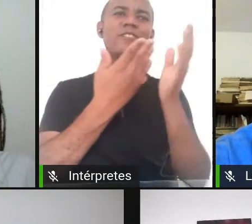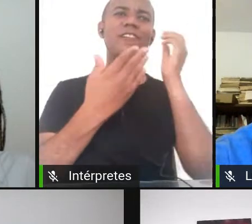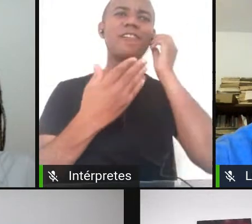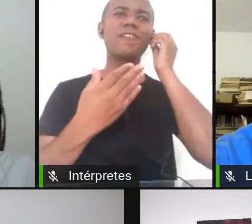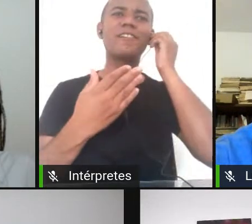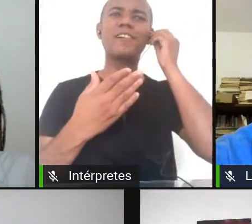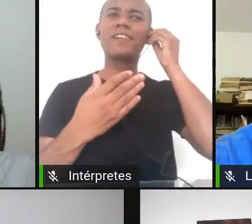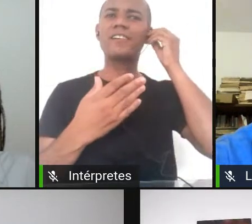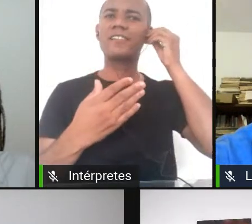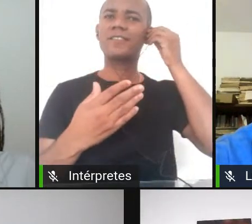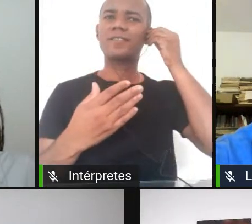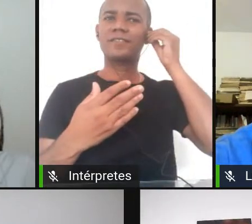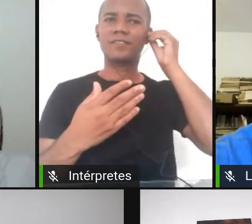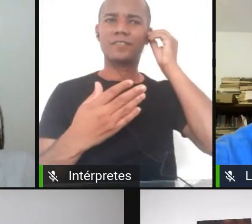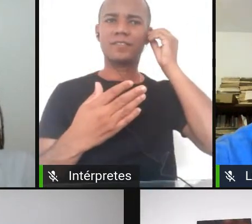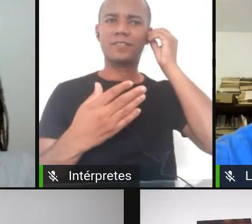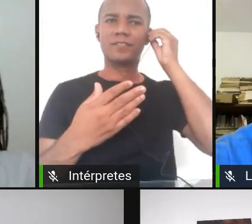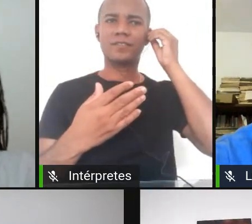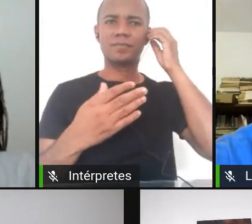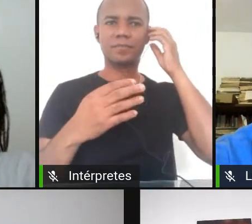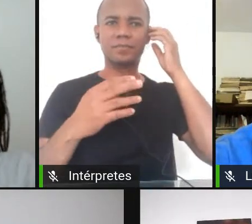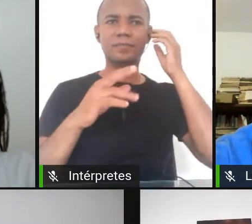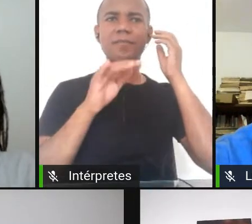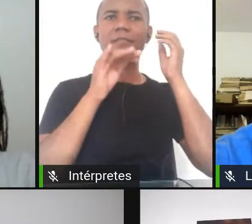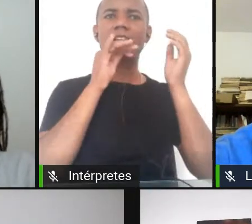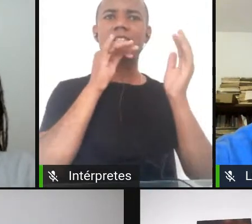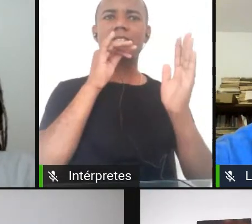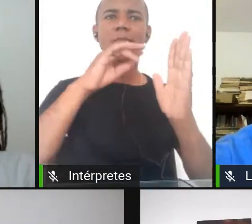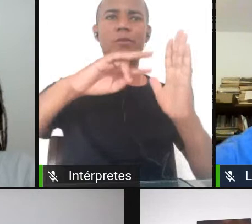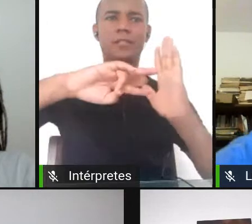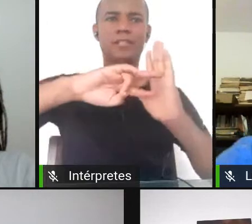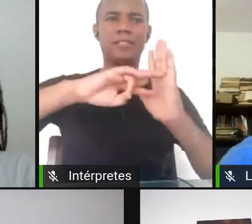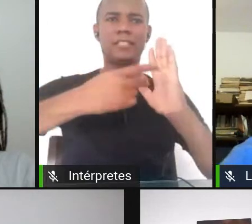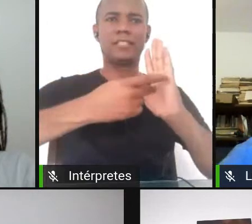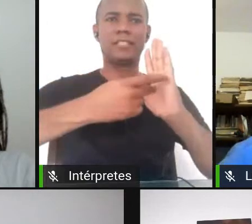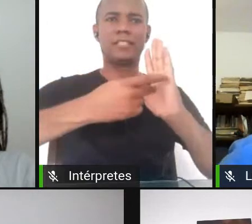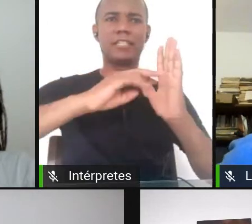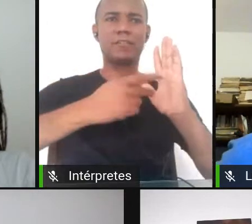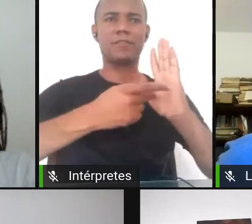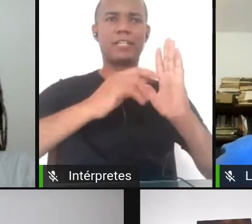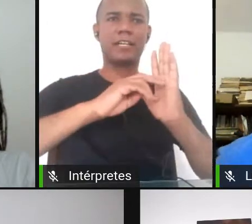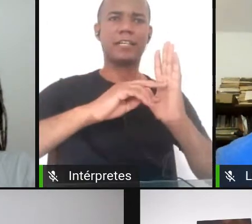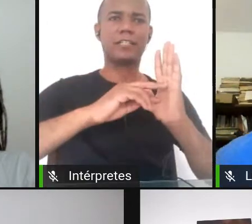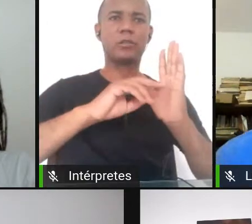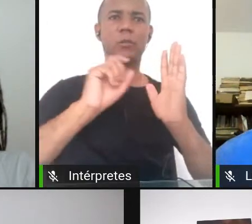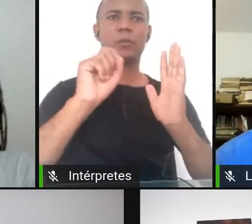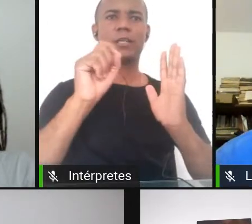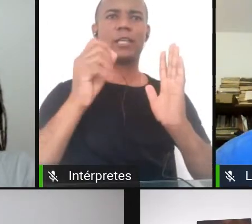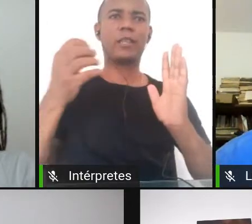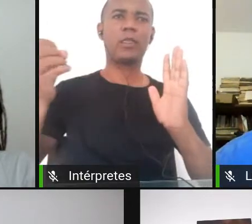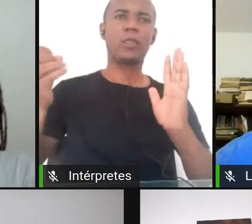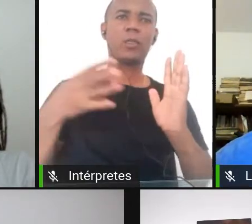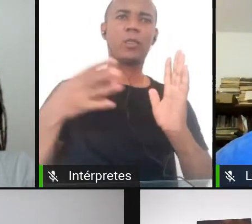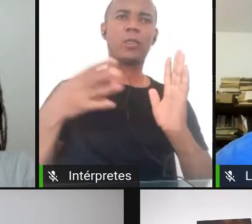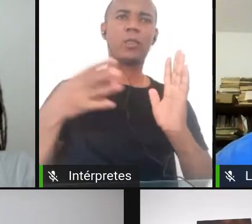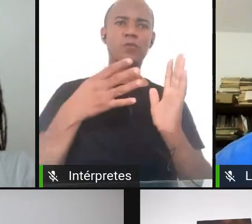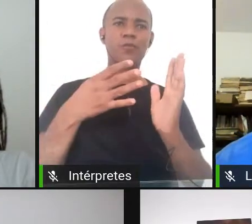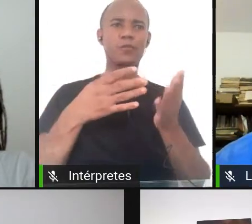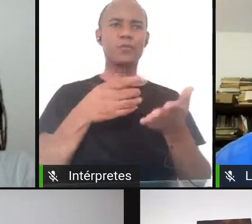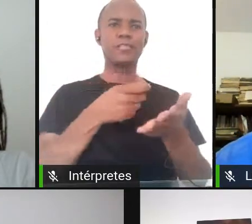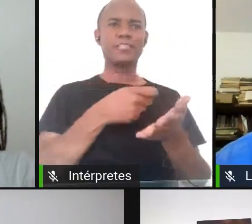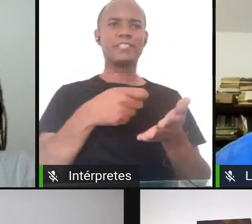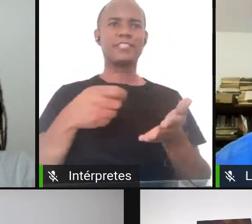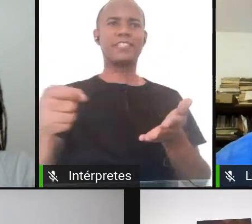Significa que como autora não tem uma luz que a ilumina nesse sentido? Quer dizer, a escrita é tão sem consciência nesse